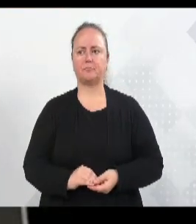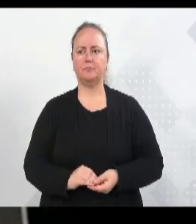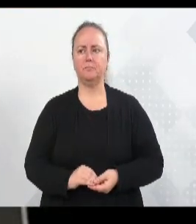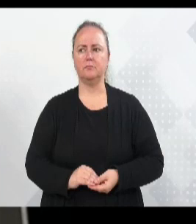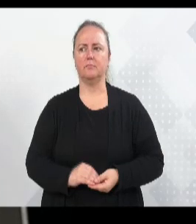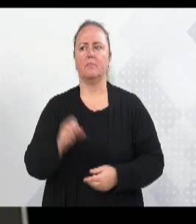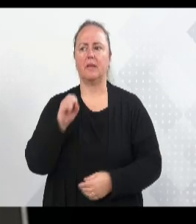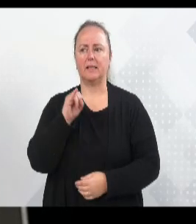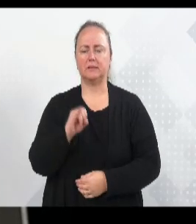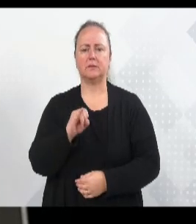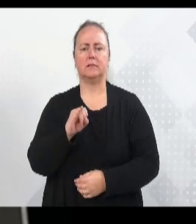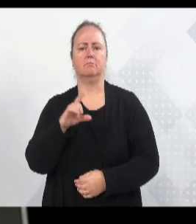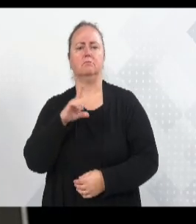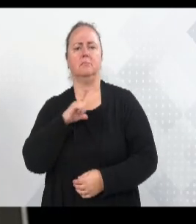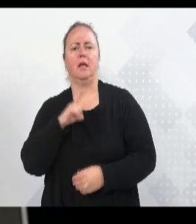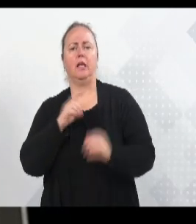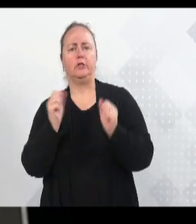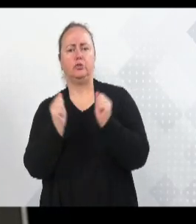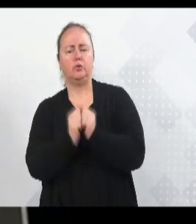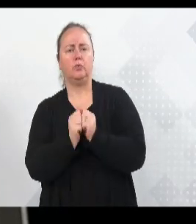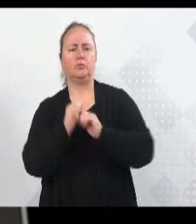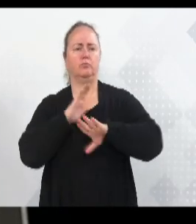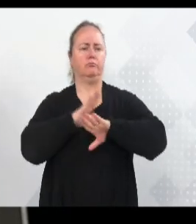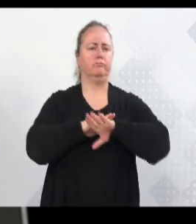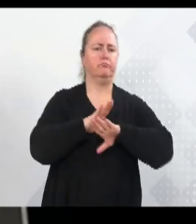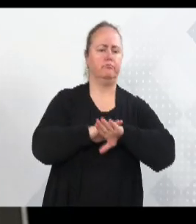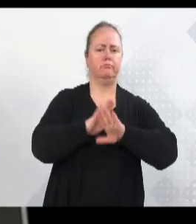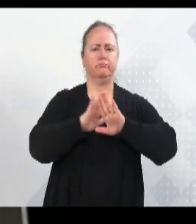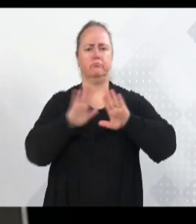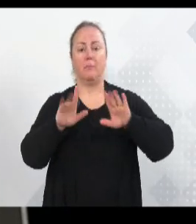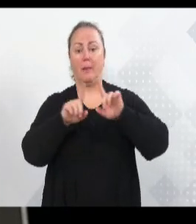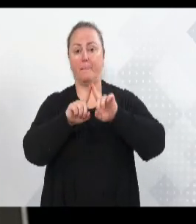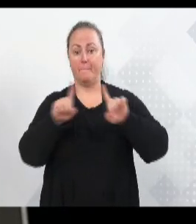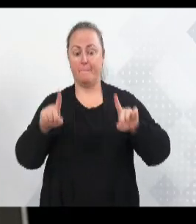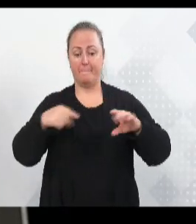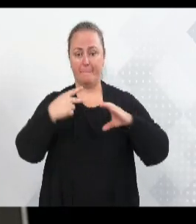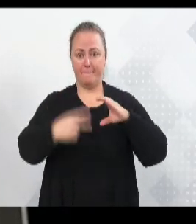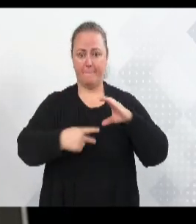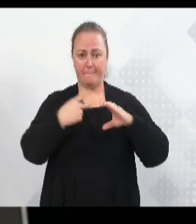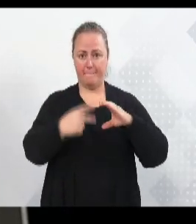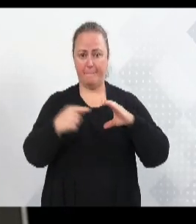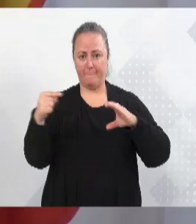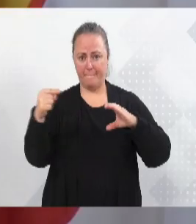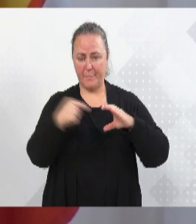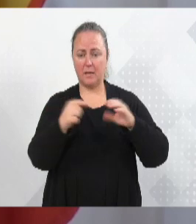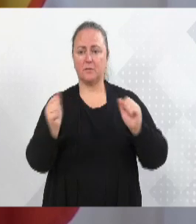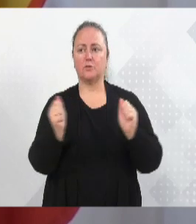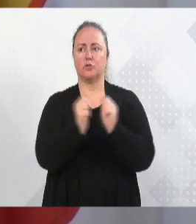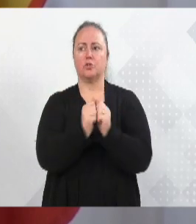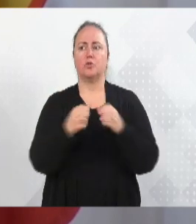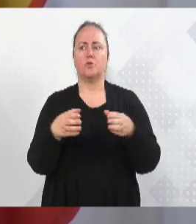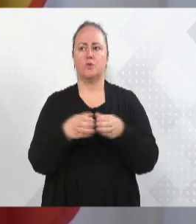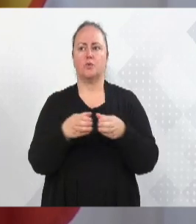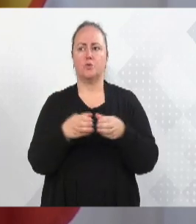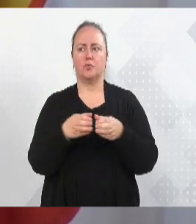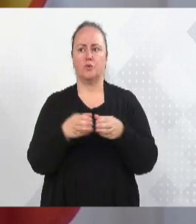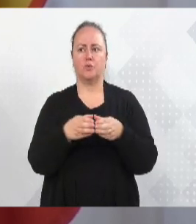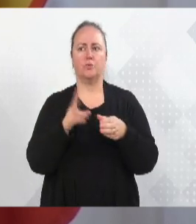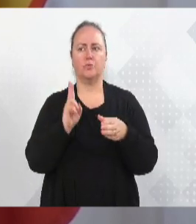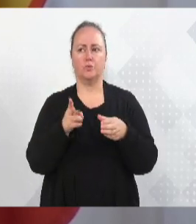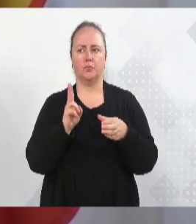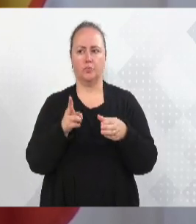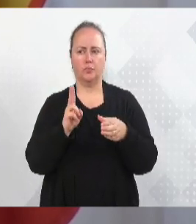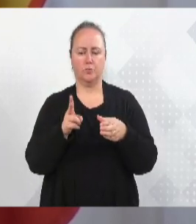participação direta ou indireta, mas estando na casa, vereador Tuca, faz parte todos eles do mesmo barco e todos eles